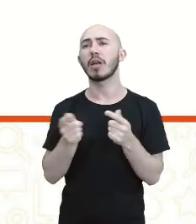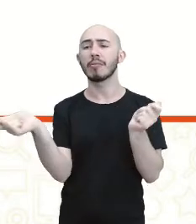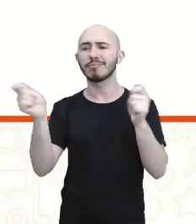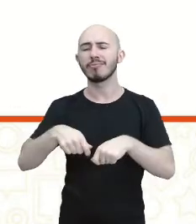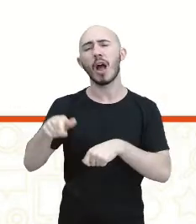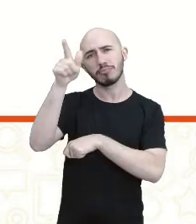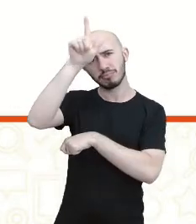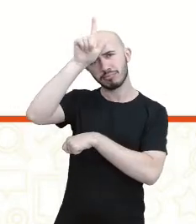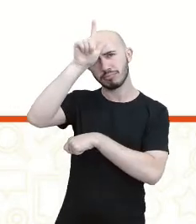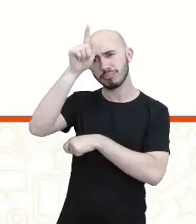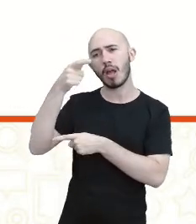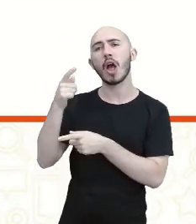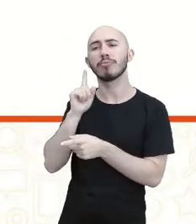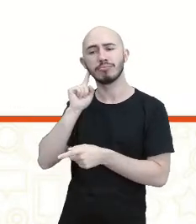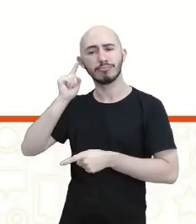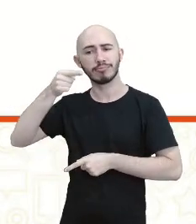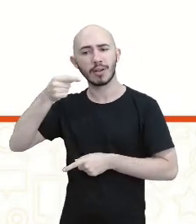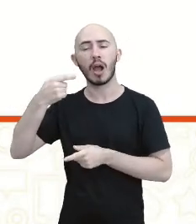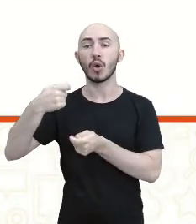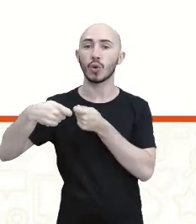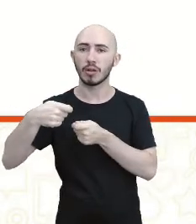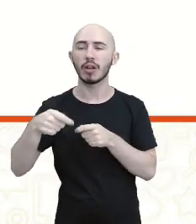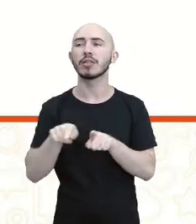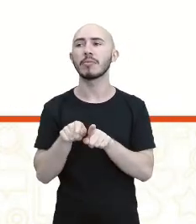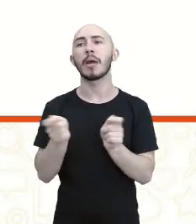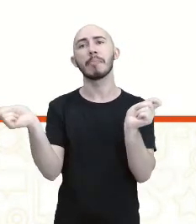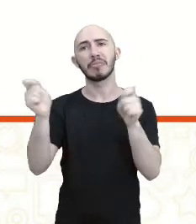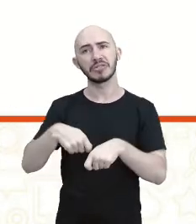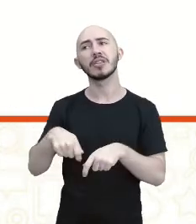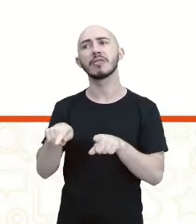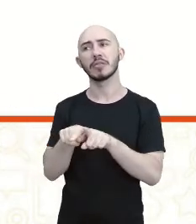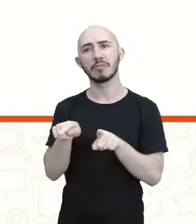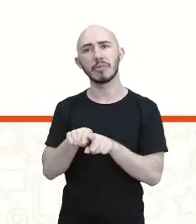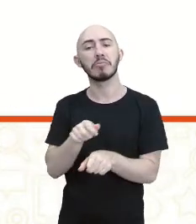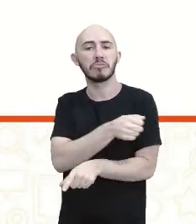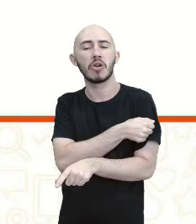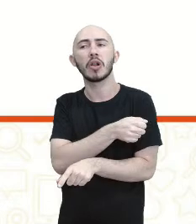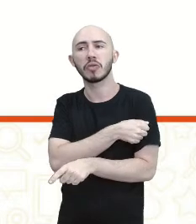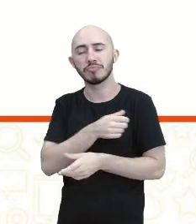de liderança. Então, ele pode ser um estudante que ele tenha aflorado